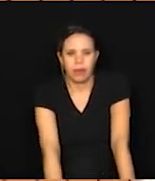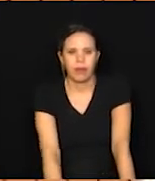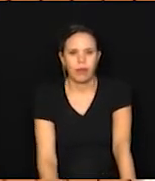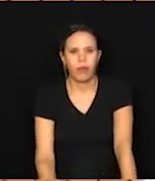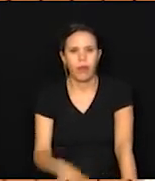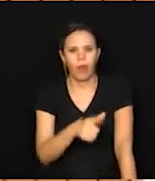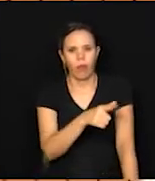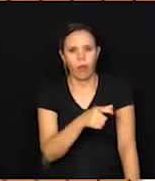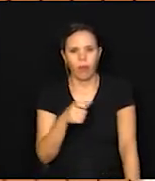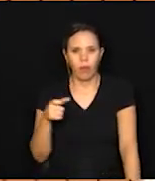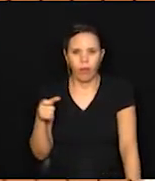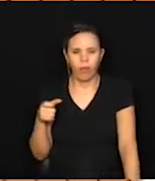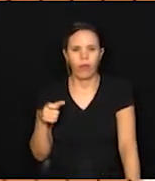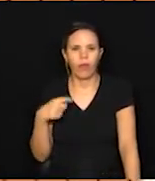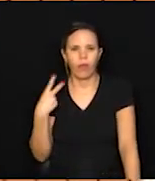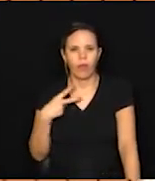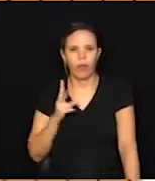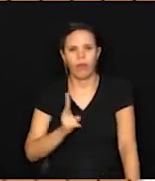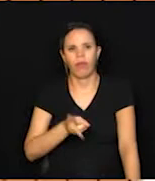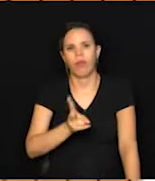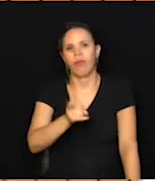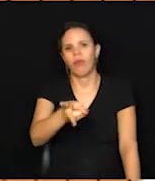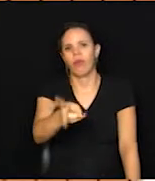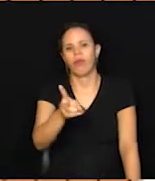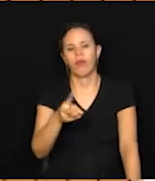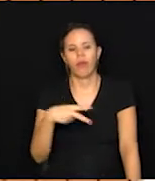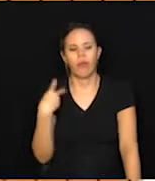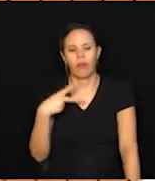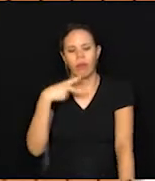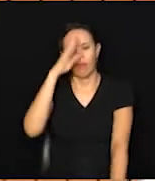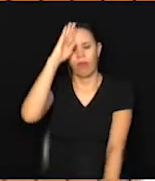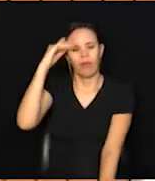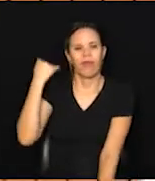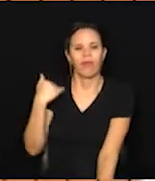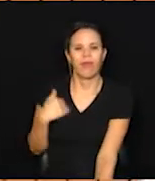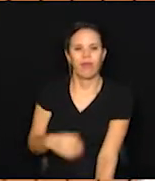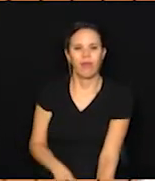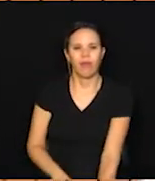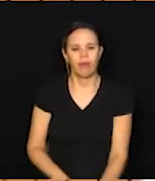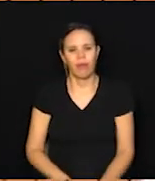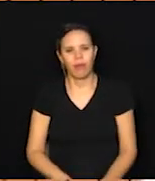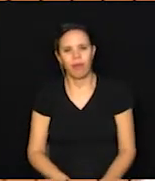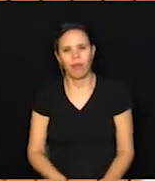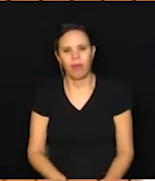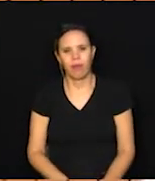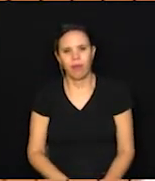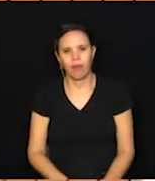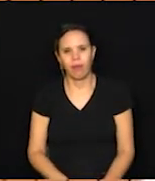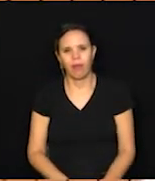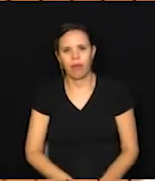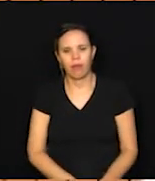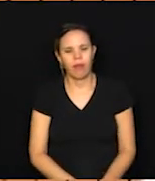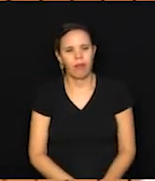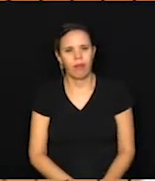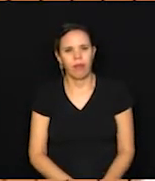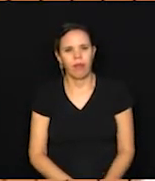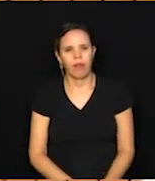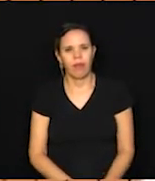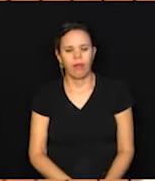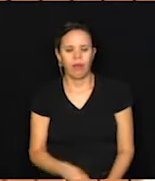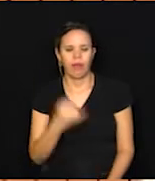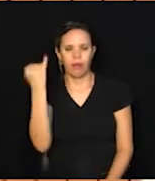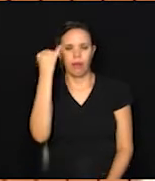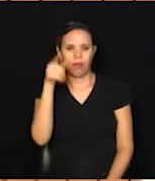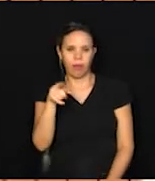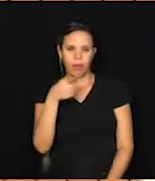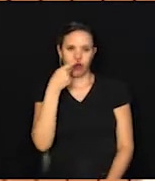Ex-vereador, né? Sempre vereador, na verdade, sempre vereador Pedro Torinho, médico, enfim. O Pedro, é importante essa